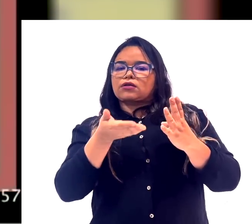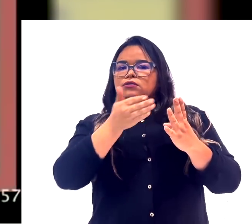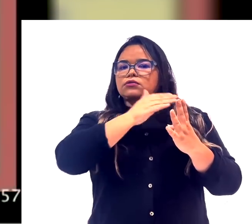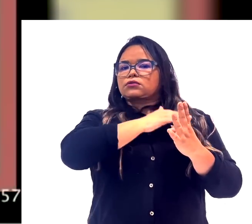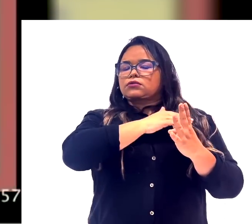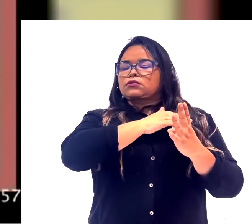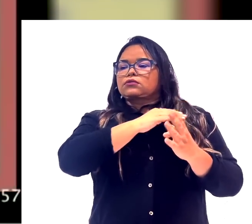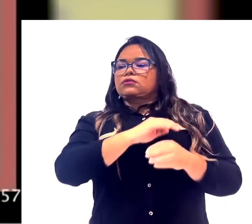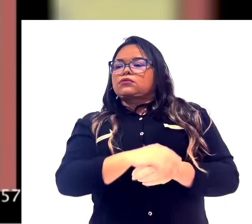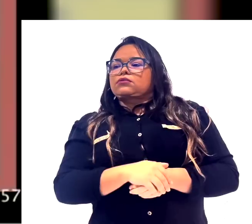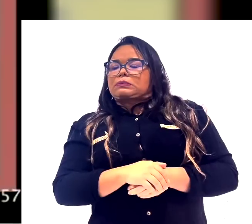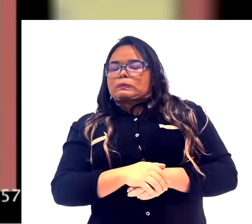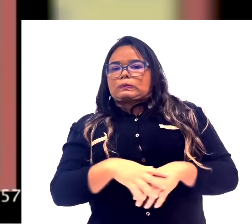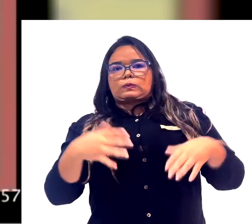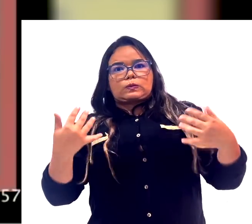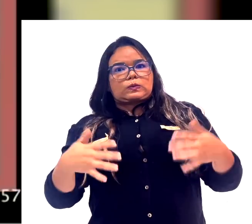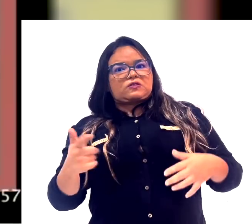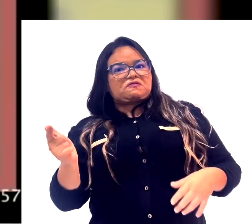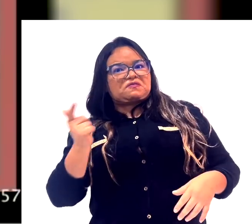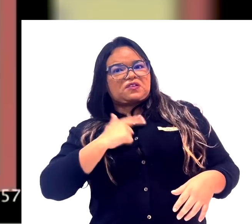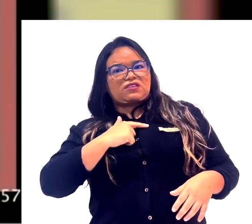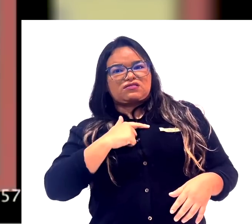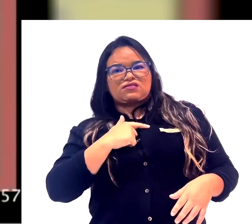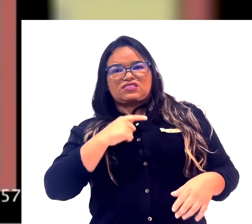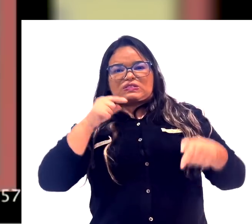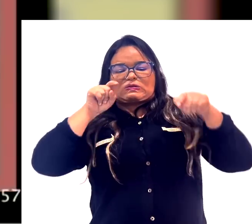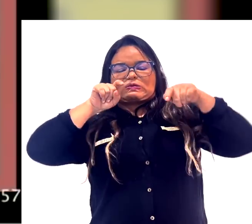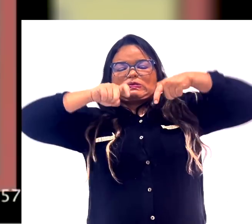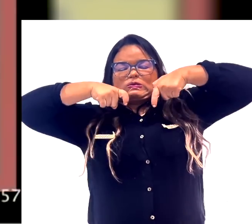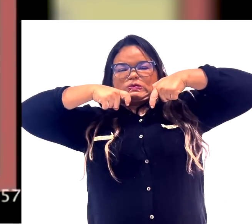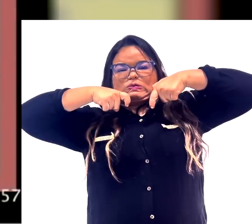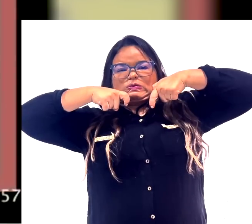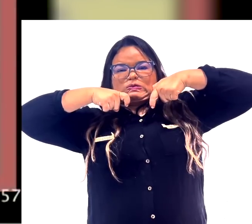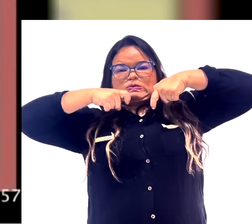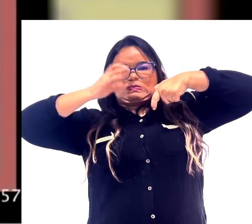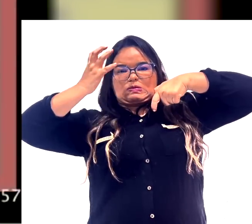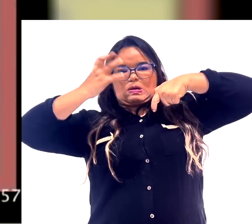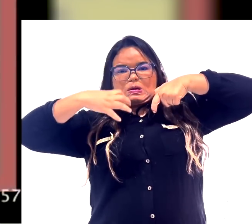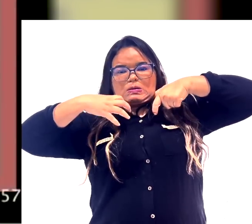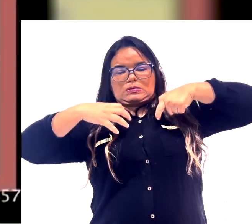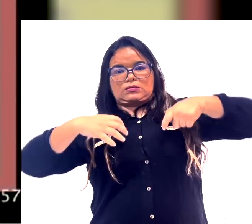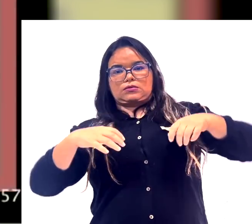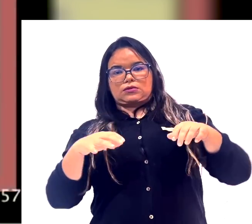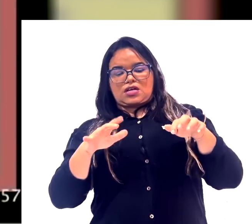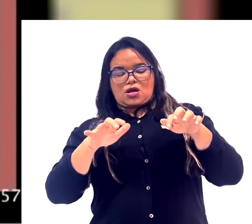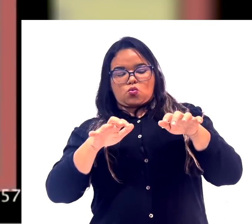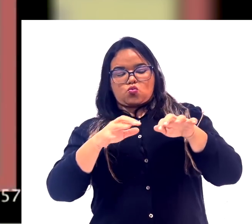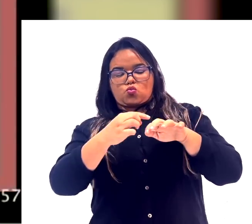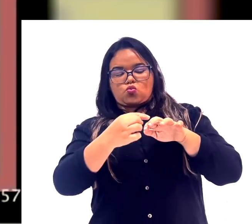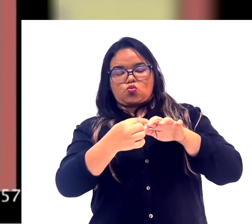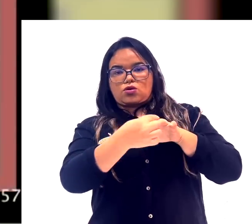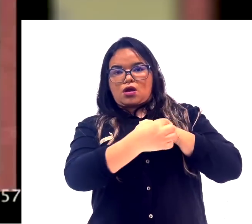Muito terrível, cujos dentes eram de ferro e as unhas de bronze.